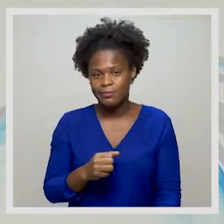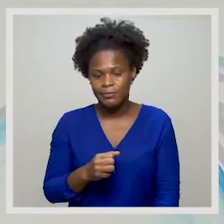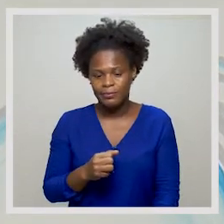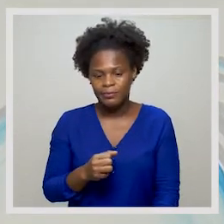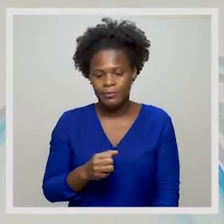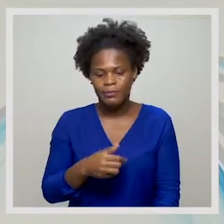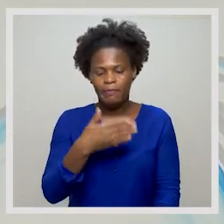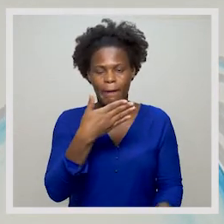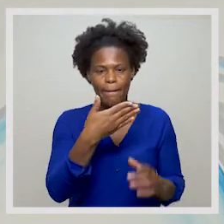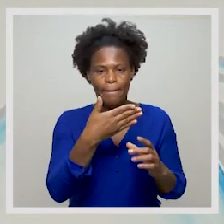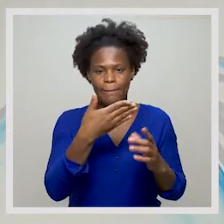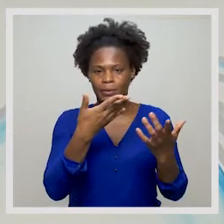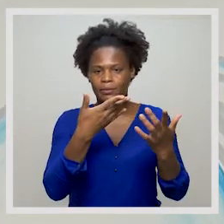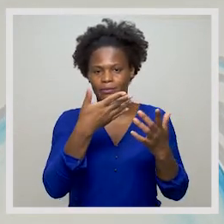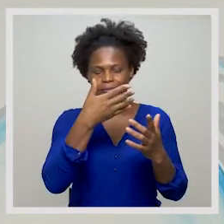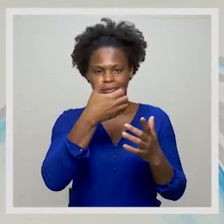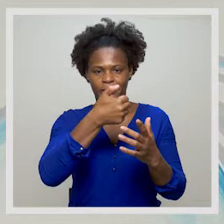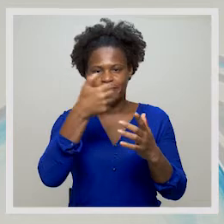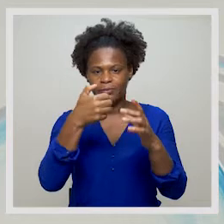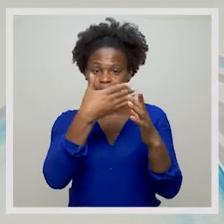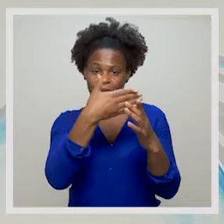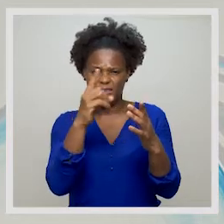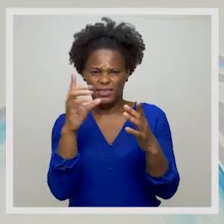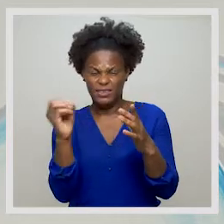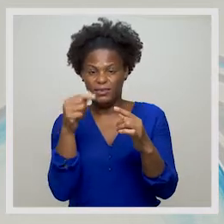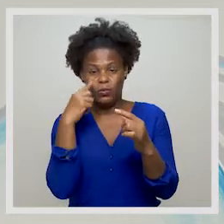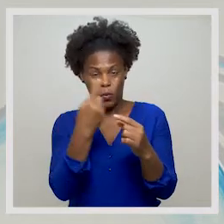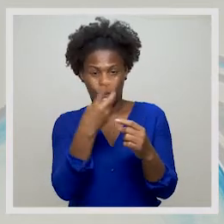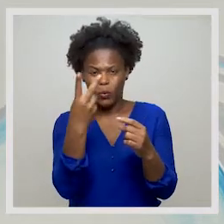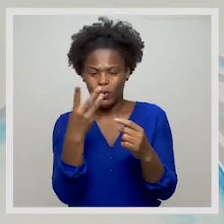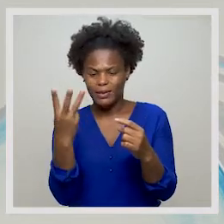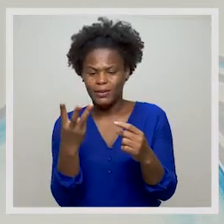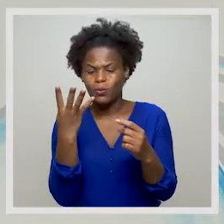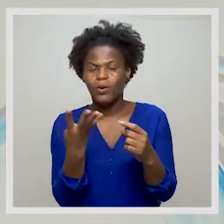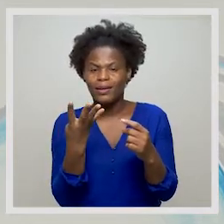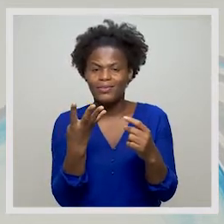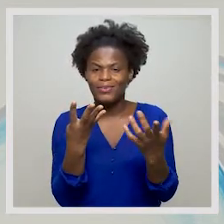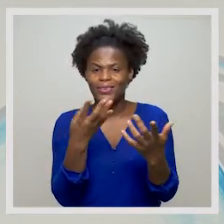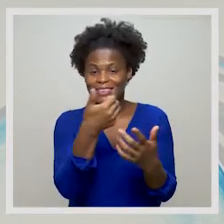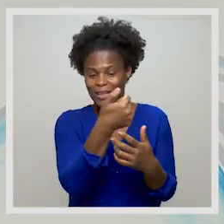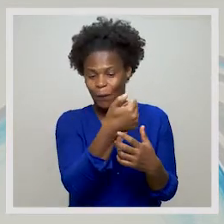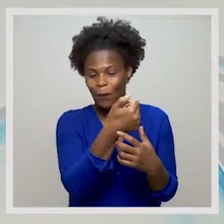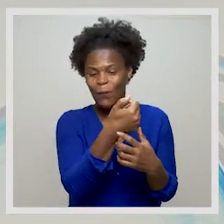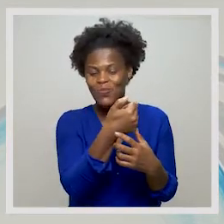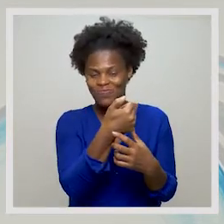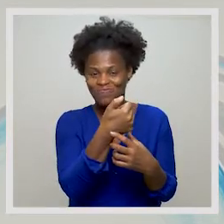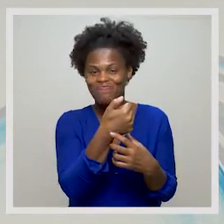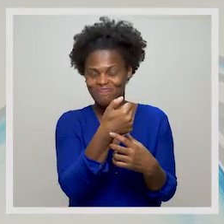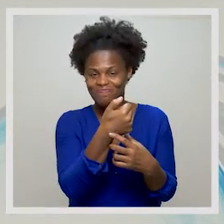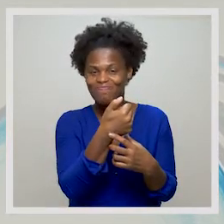ver. 155 a 160. Vamos lá. 1, 2, 3, 4,